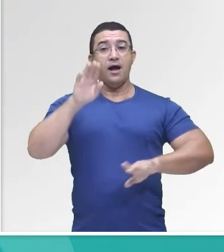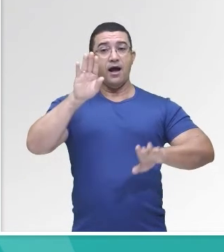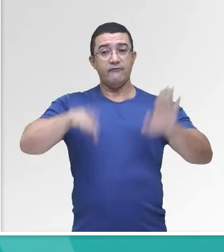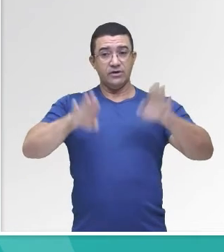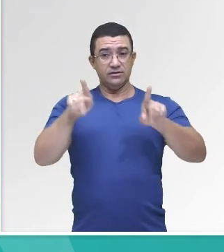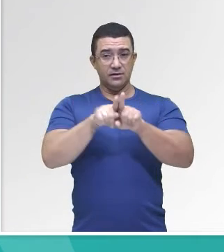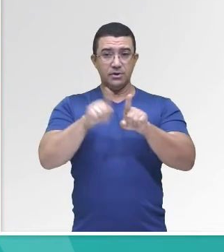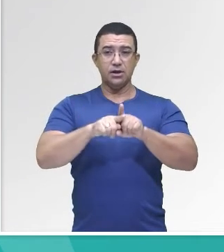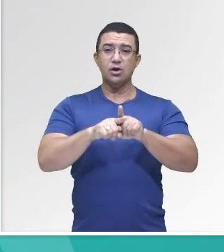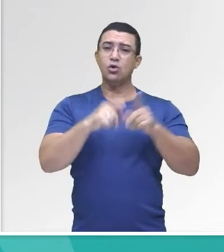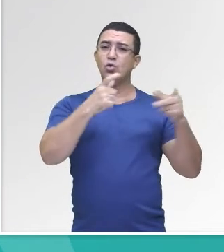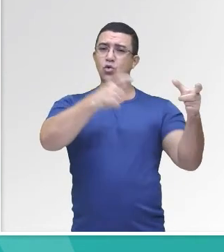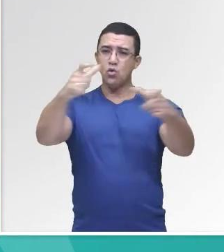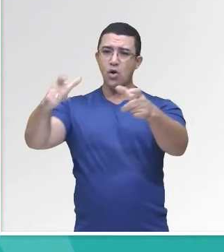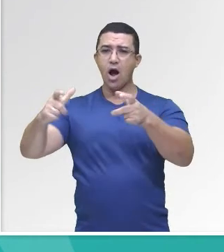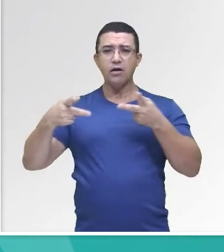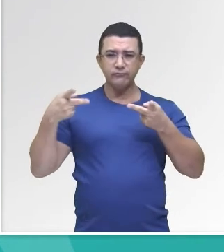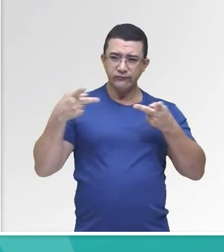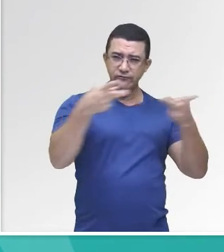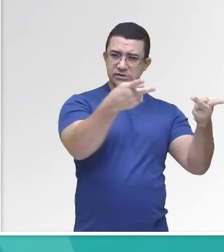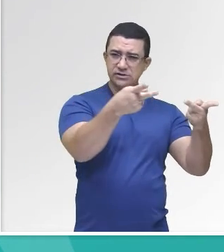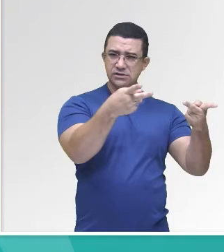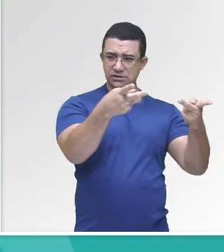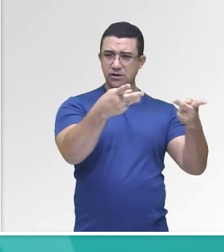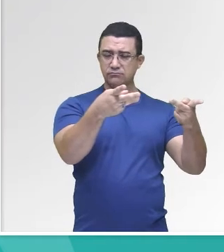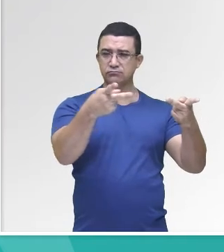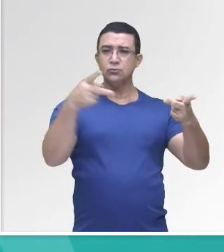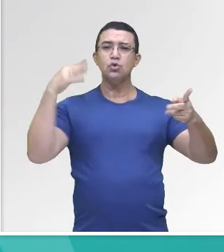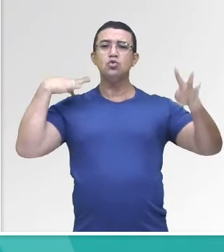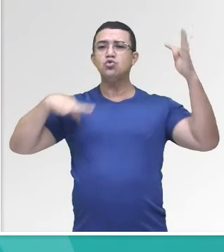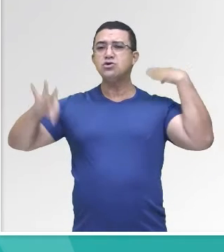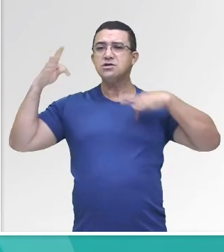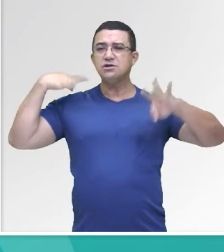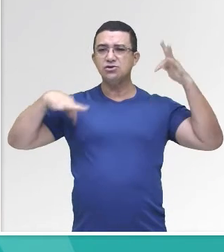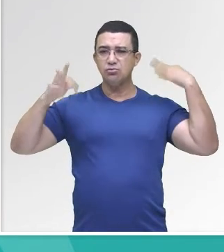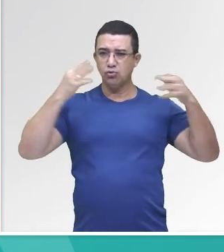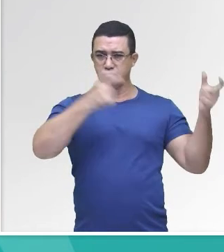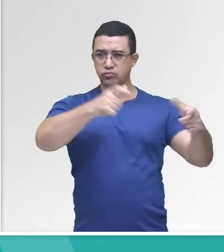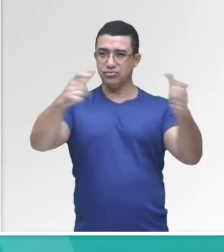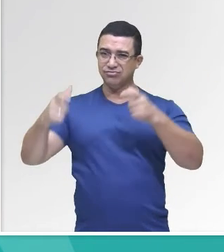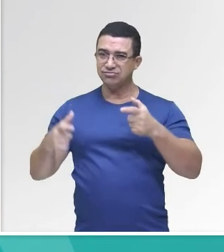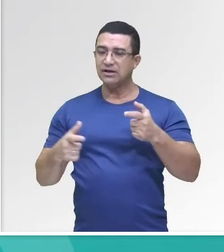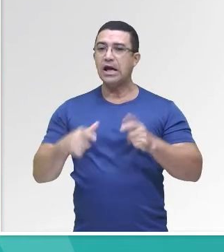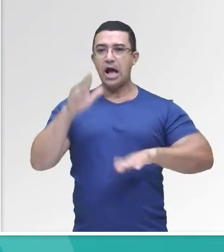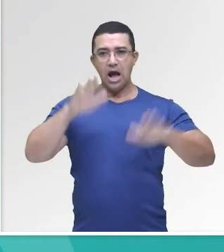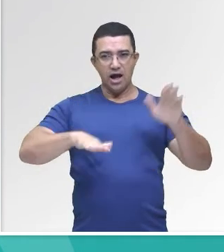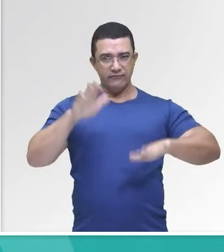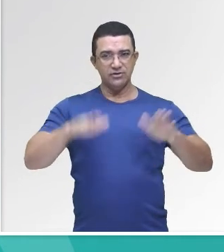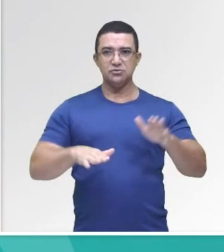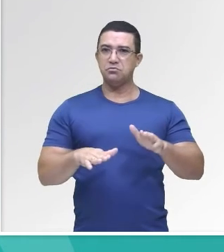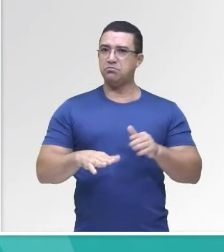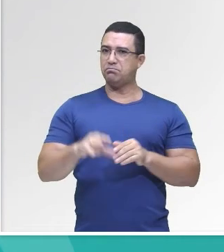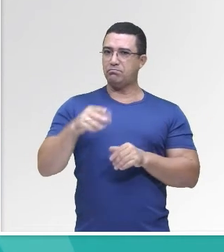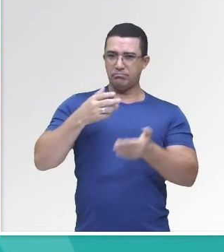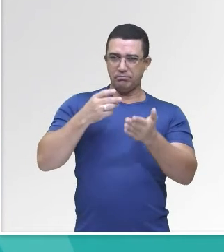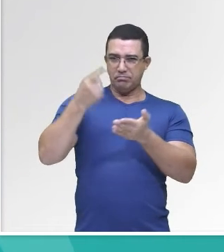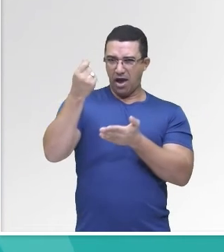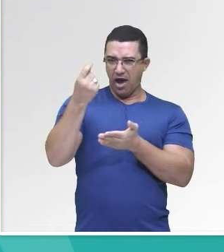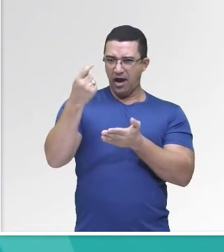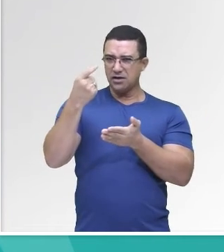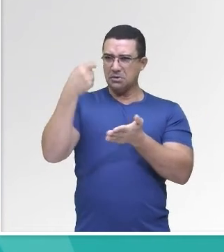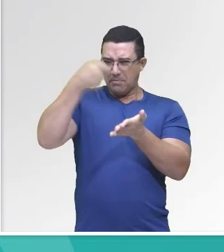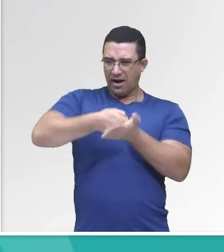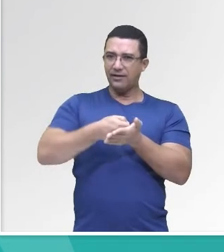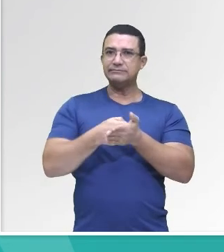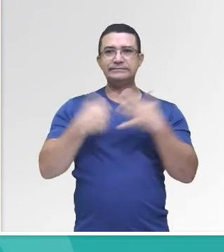de que ha pasado de moda e os preços se encontram um pouco inflados por el excesso de demanda. né?